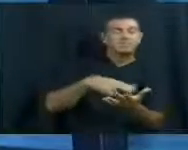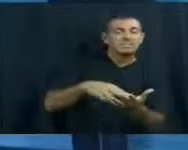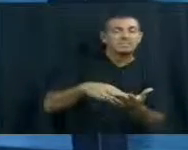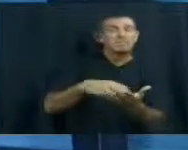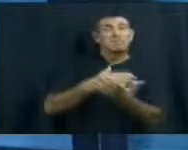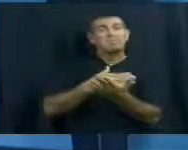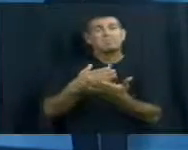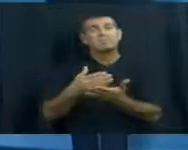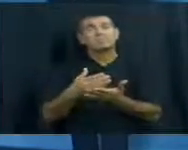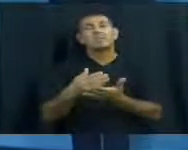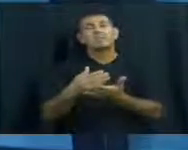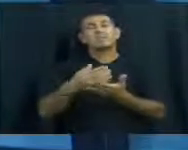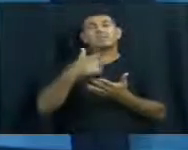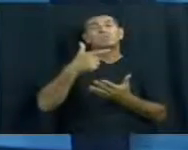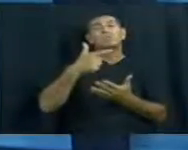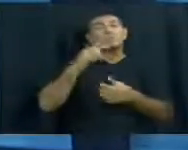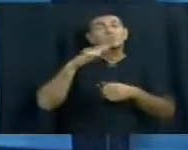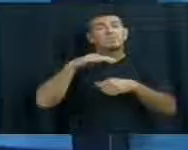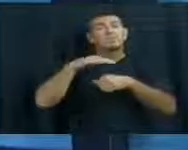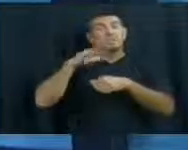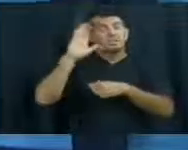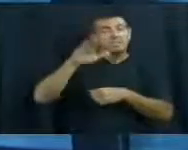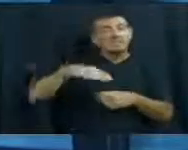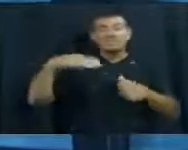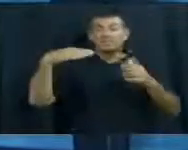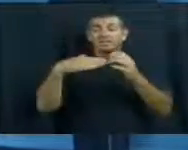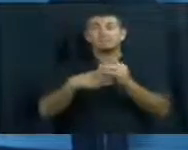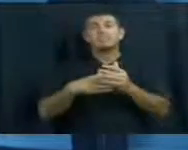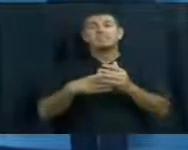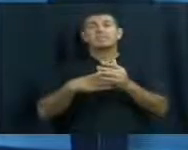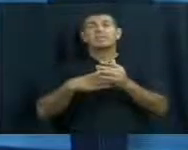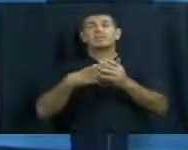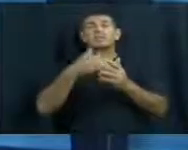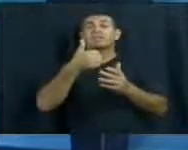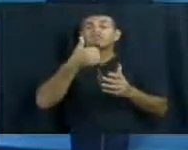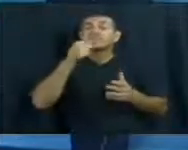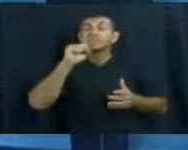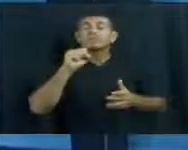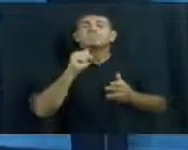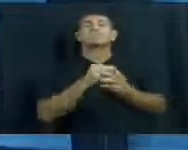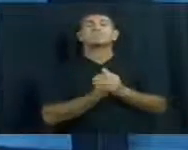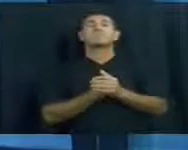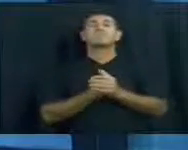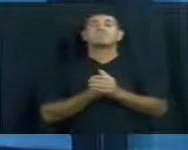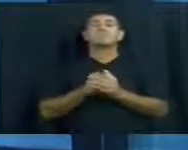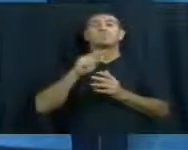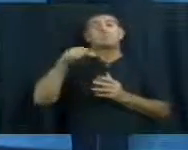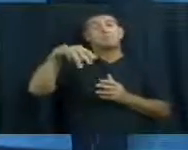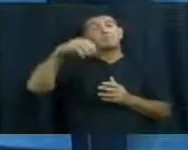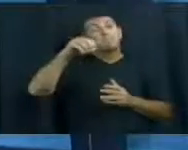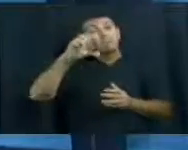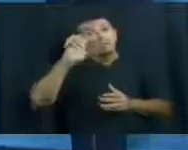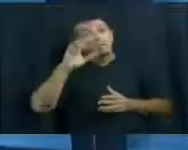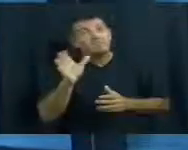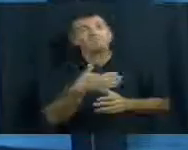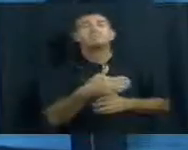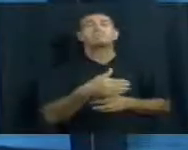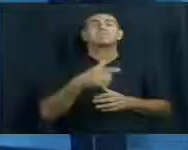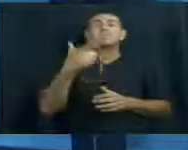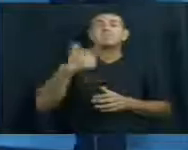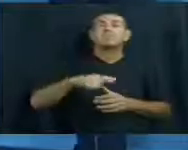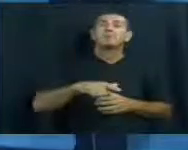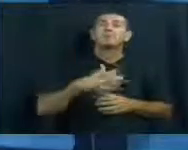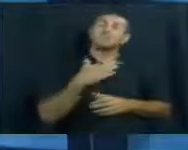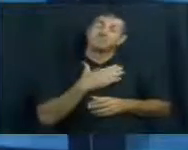às 17h30, né? Às 18 horas entra o bloco Família Mole Mas É Meu, vai de 18 até às 20